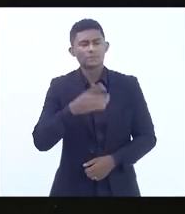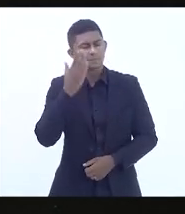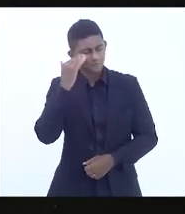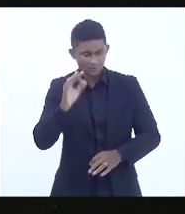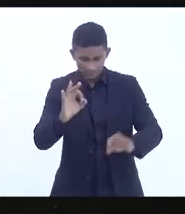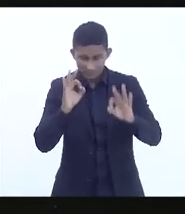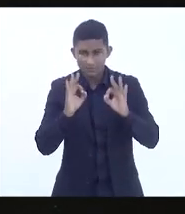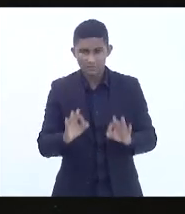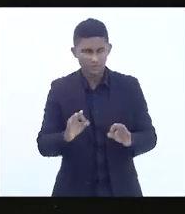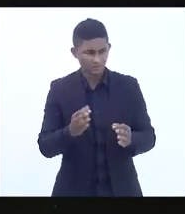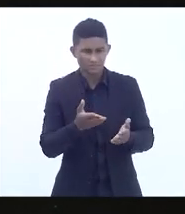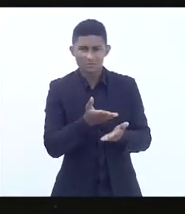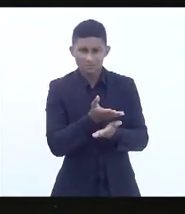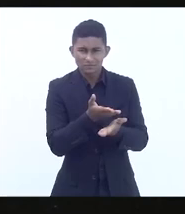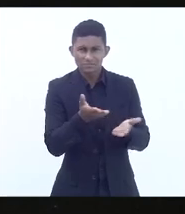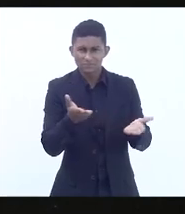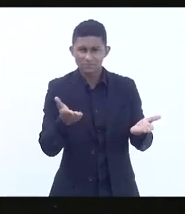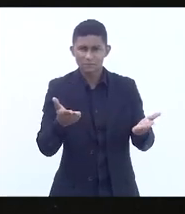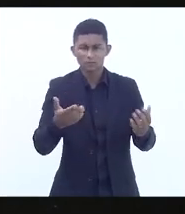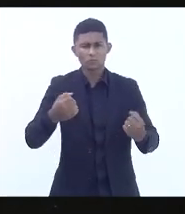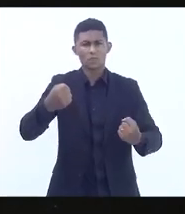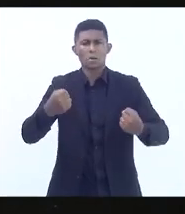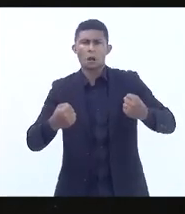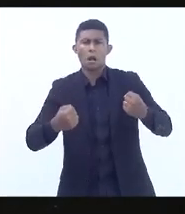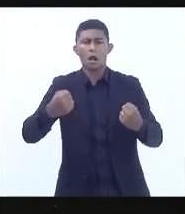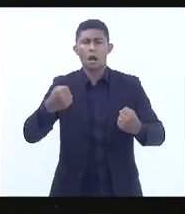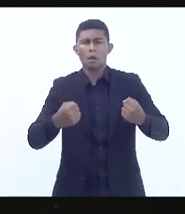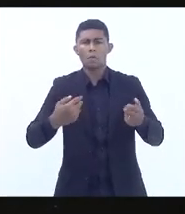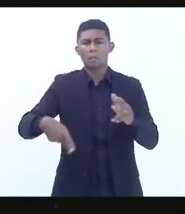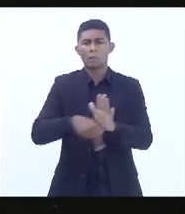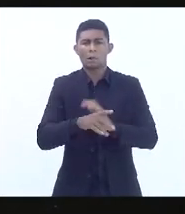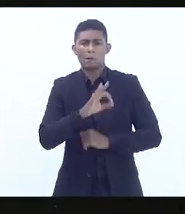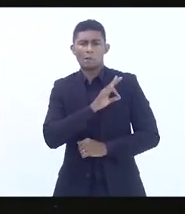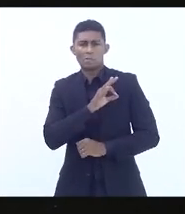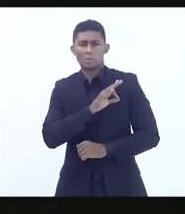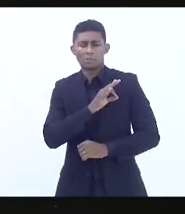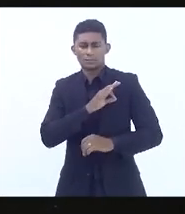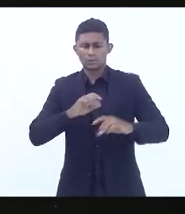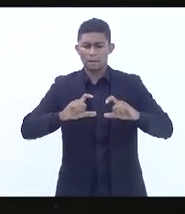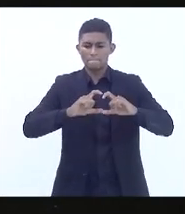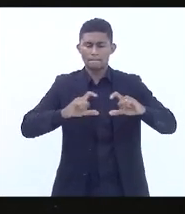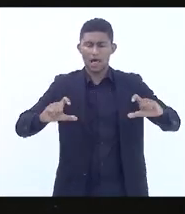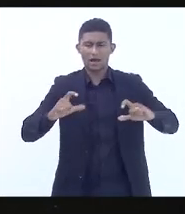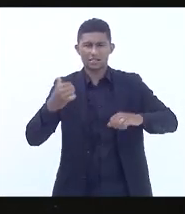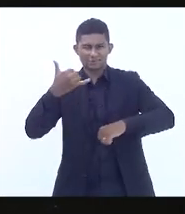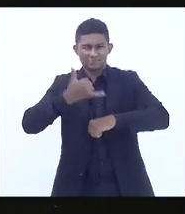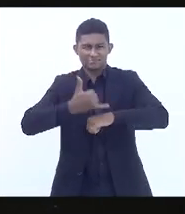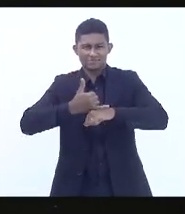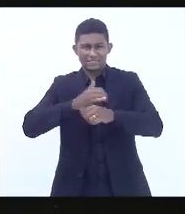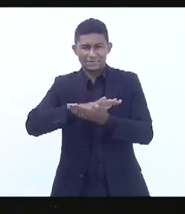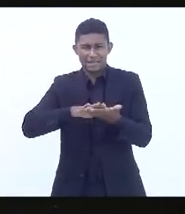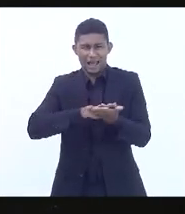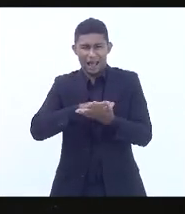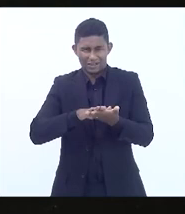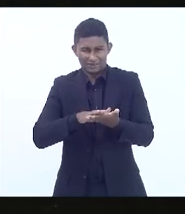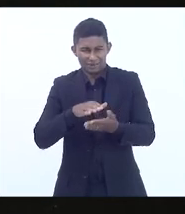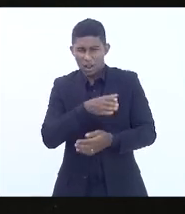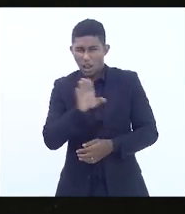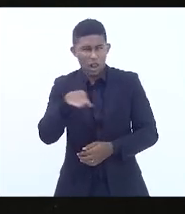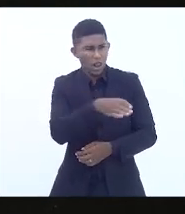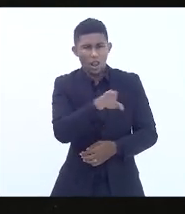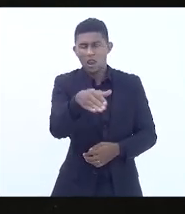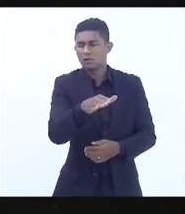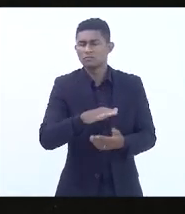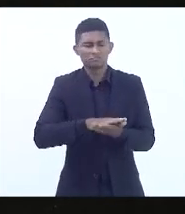veículos oficiais sem placa fazendo policiamento ostensivo. Eu tenho certeza que o comandante